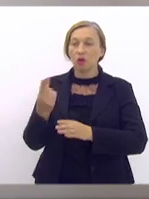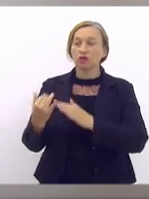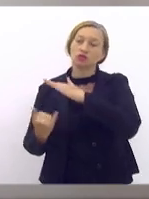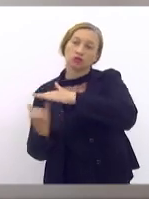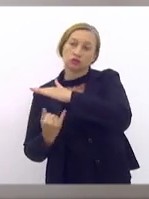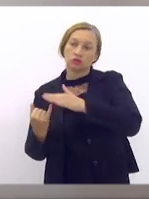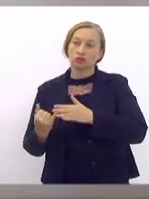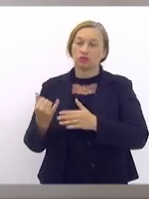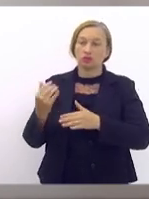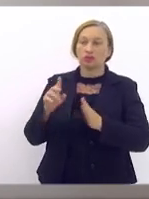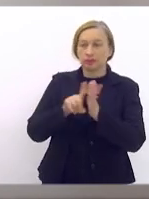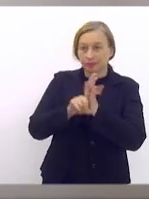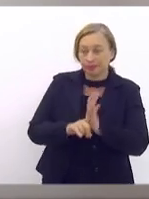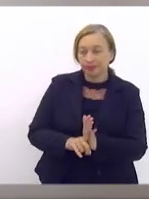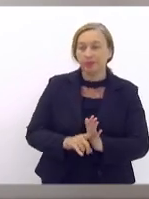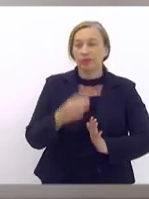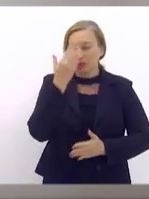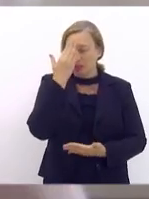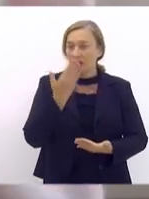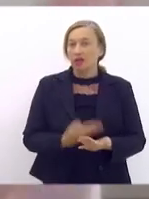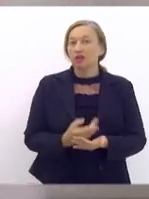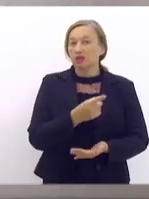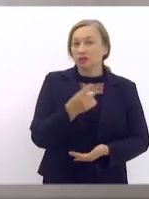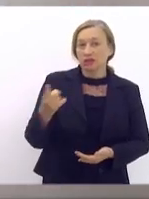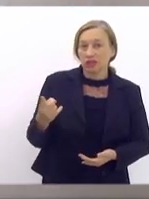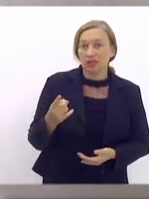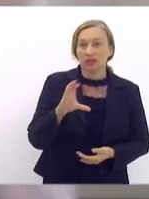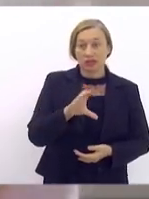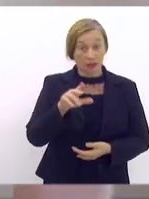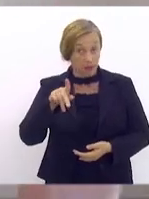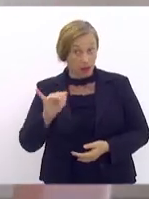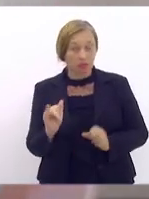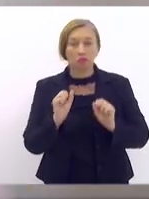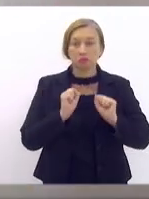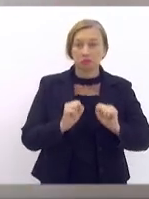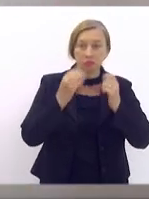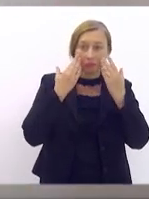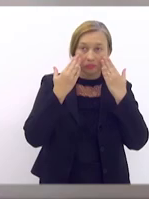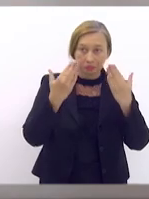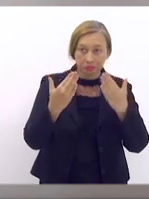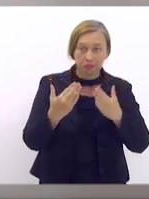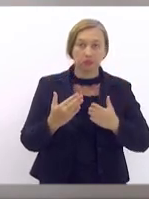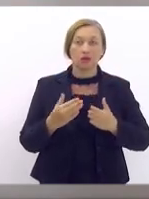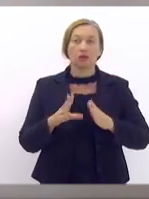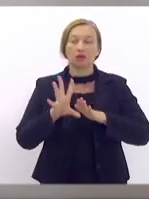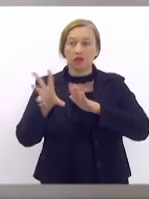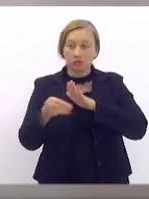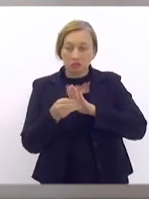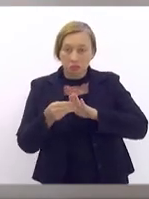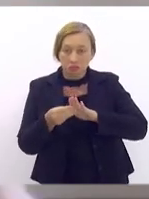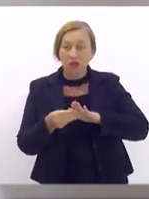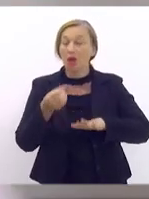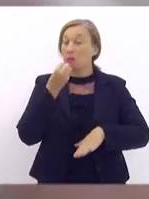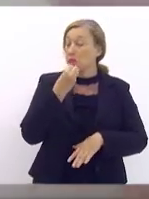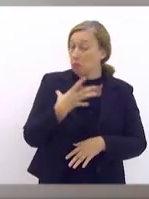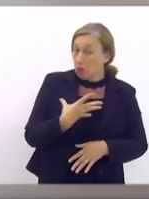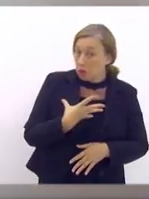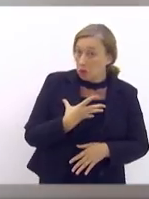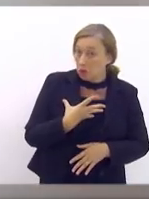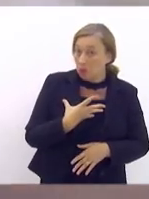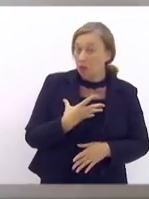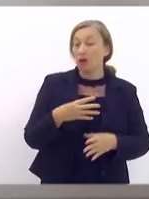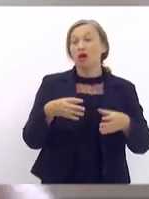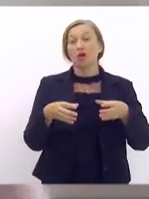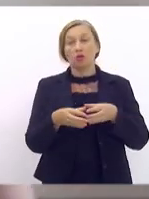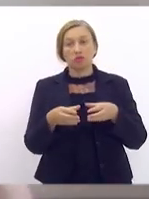eu acredito que vocês aí como CPI, se vocês puderem apresentar essas emendas, é um bom caminho. A comissão